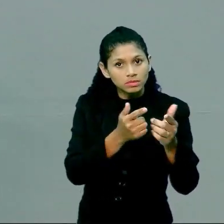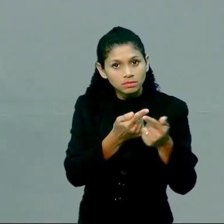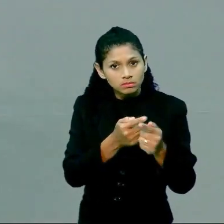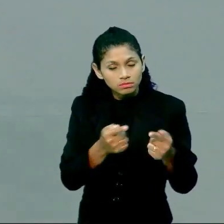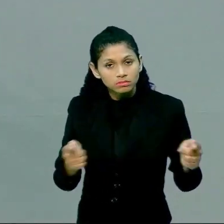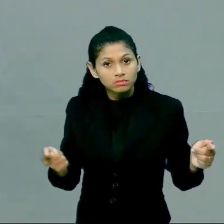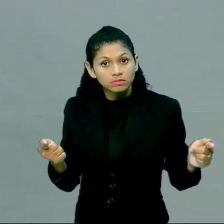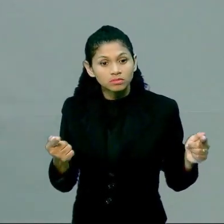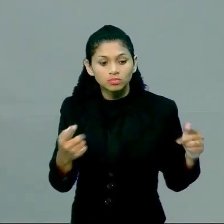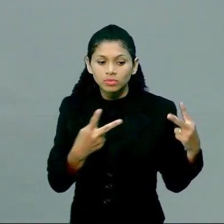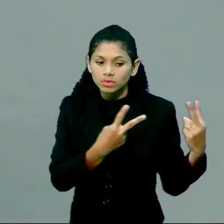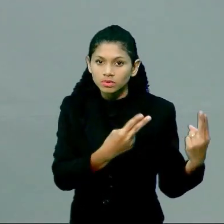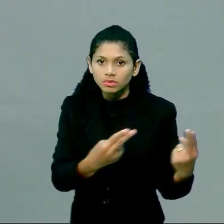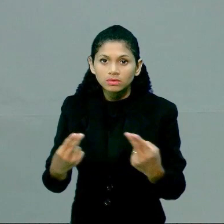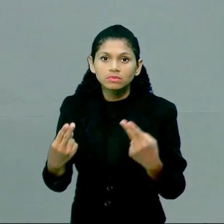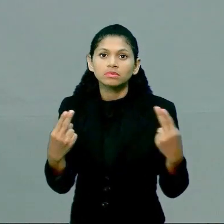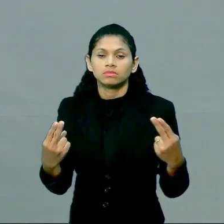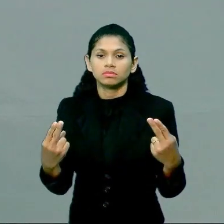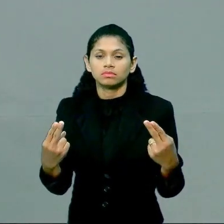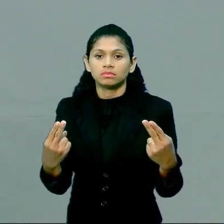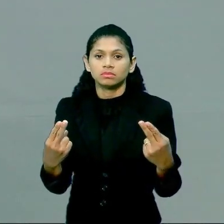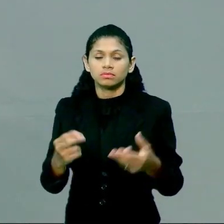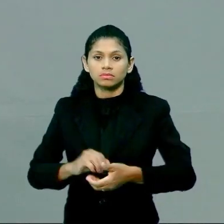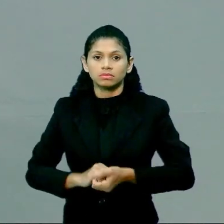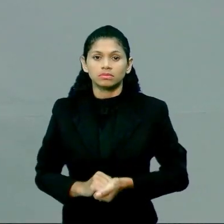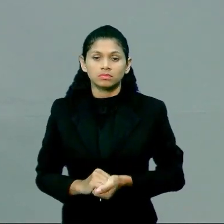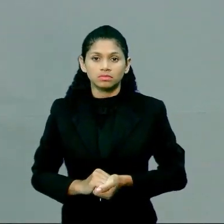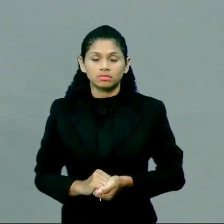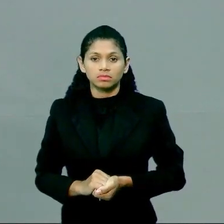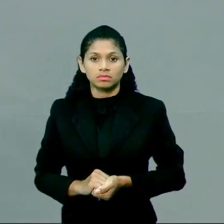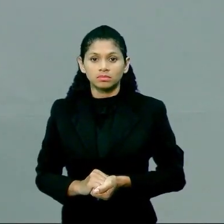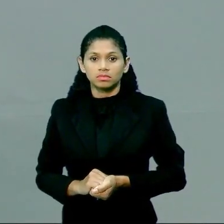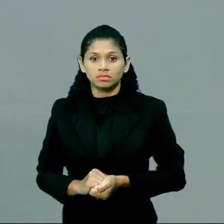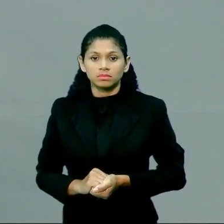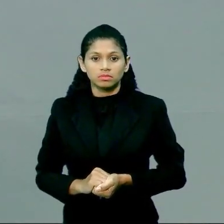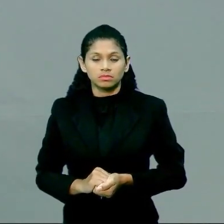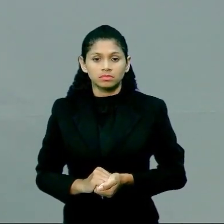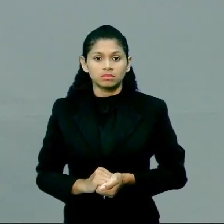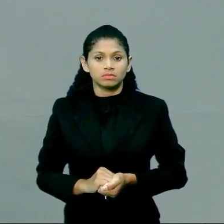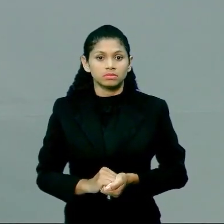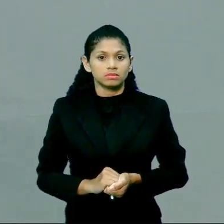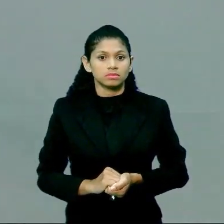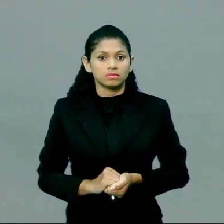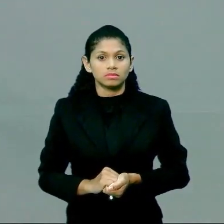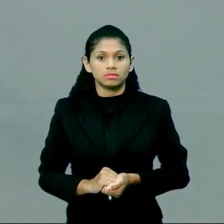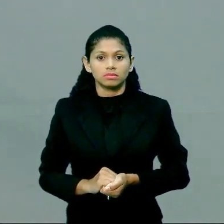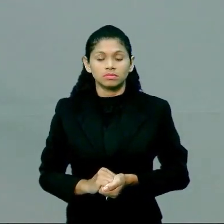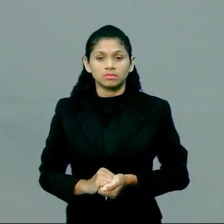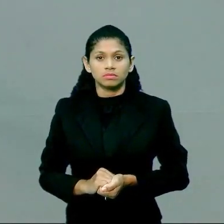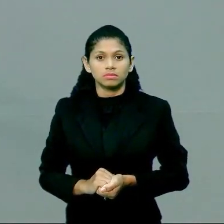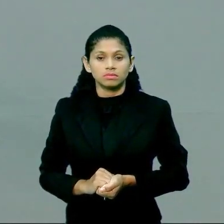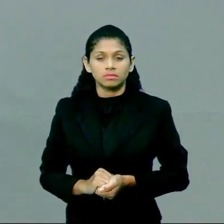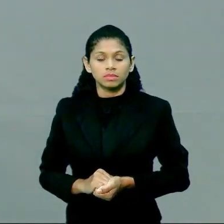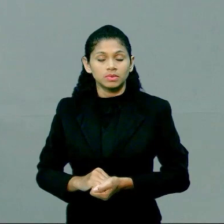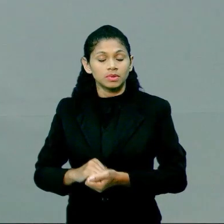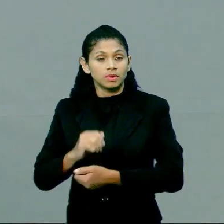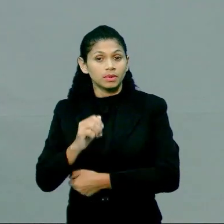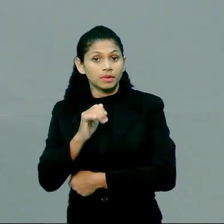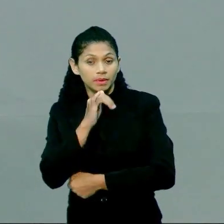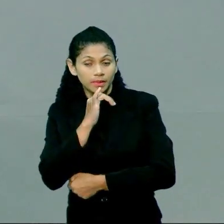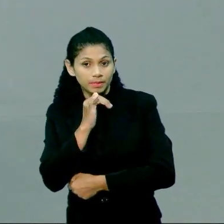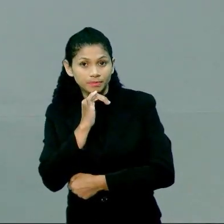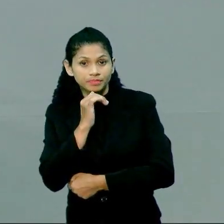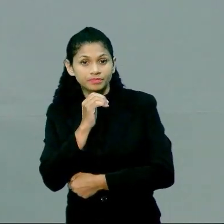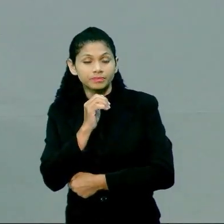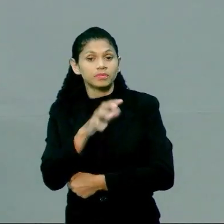por exemplo, do substantivo e os pronomes substantivos, né, que tem a função de substantivo também. Como é o caso do adjetivo e